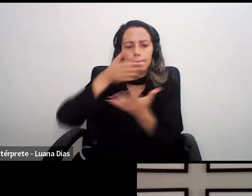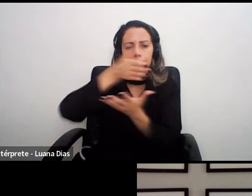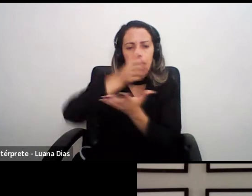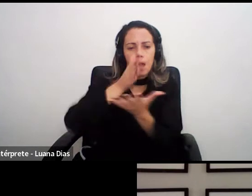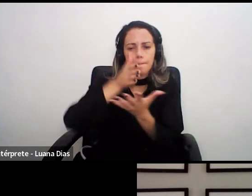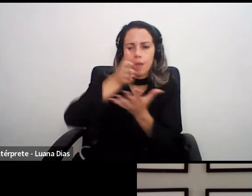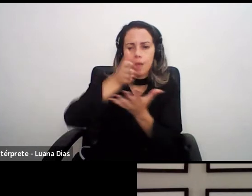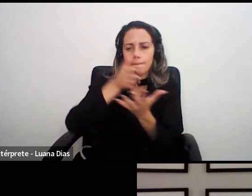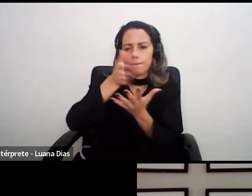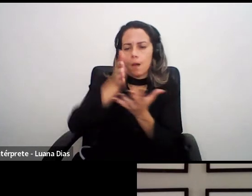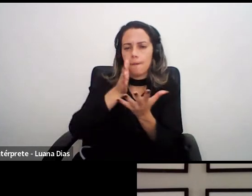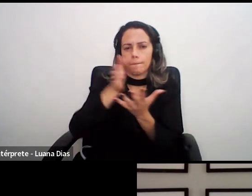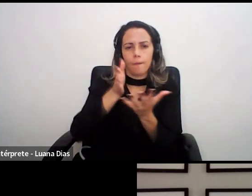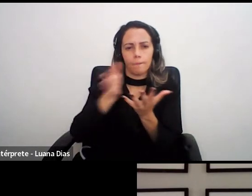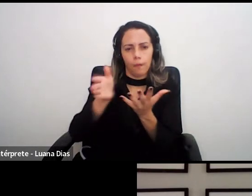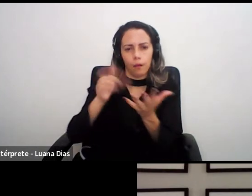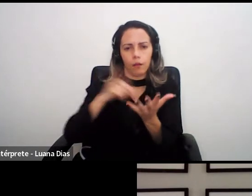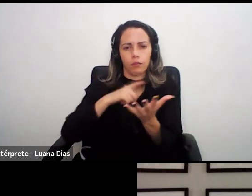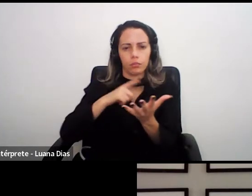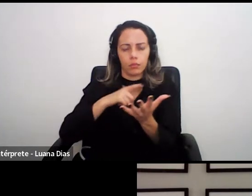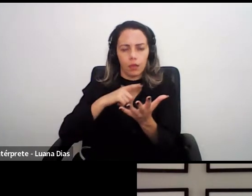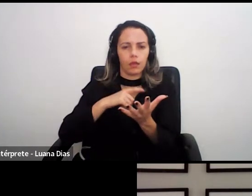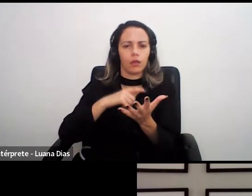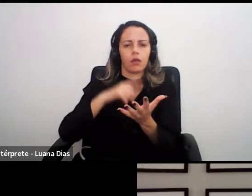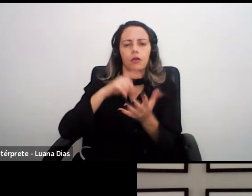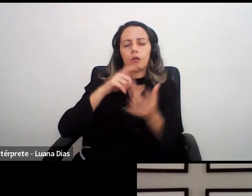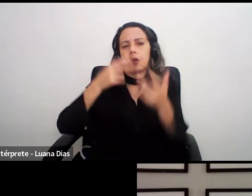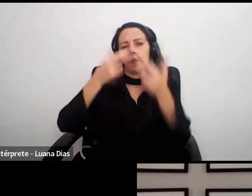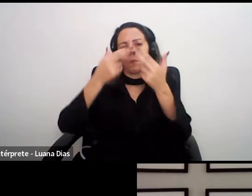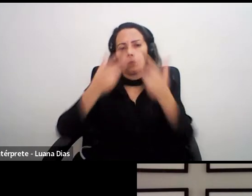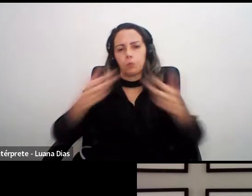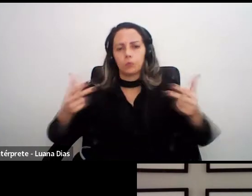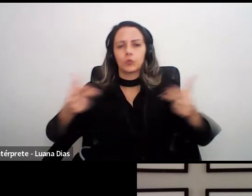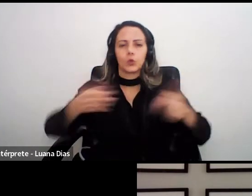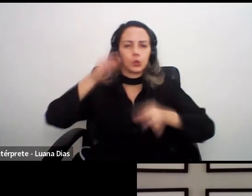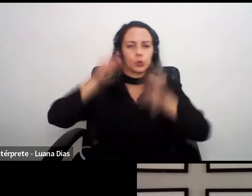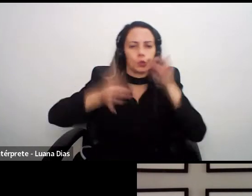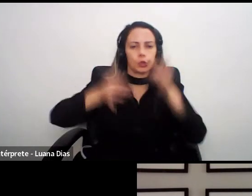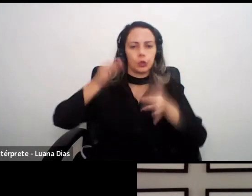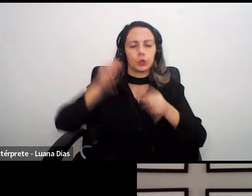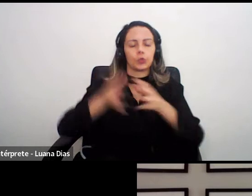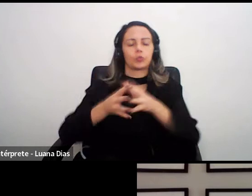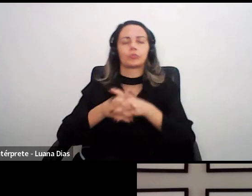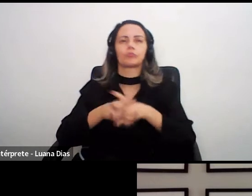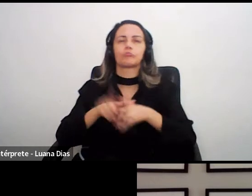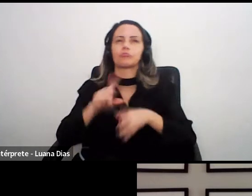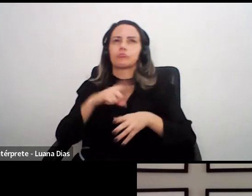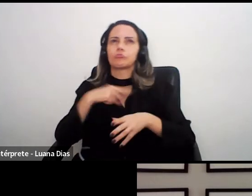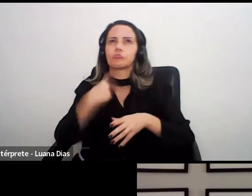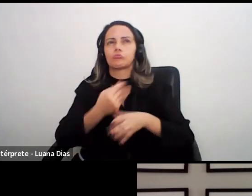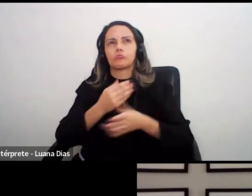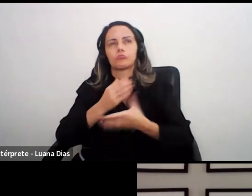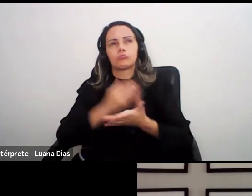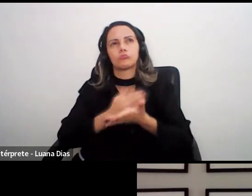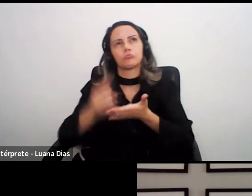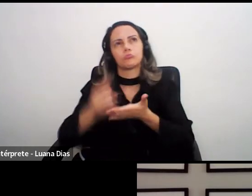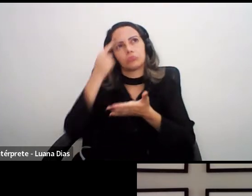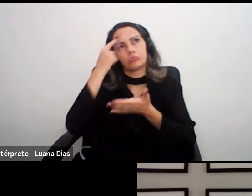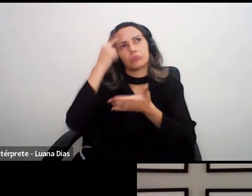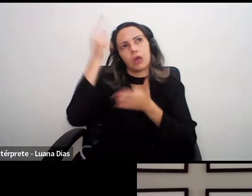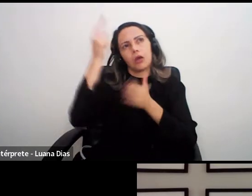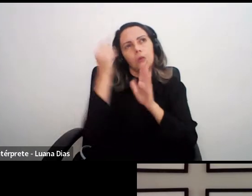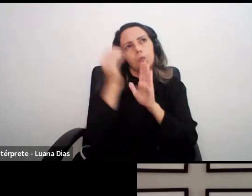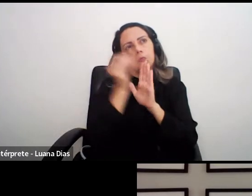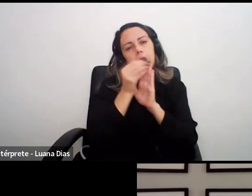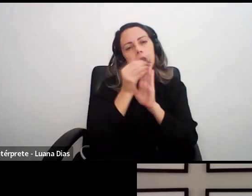tem, enfim, pluralismo jurídico e tal. E a gente foi desenhando uma ideia, né? que fosse